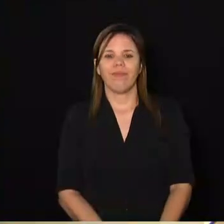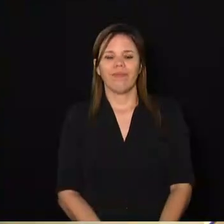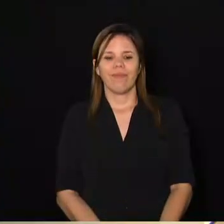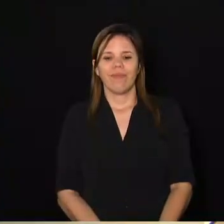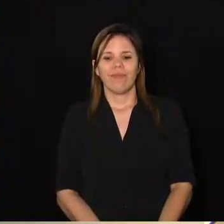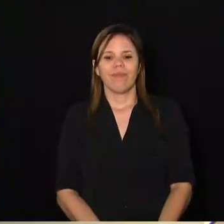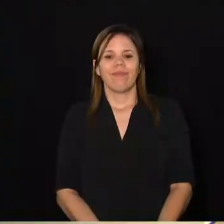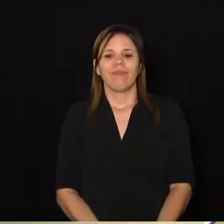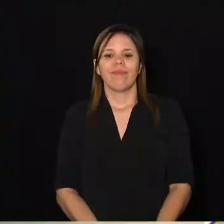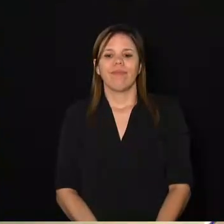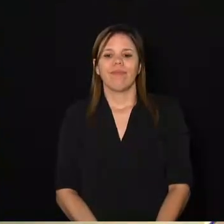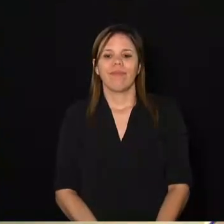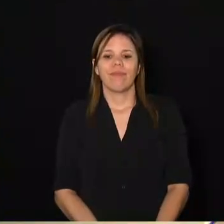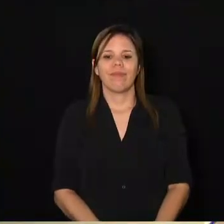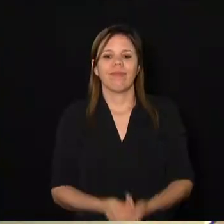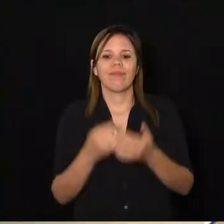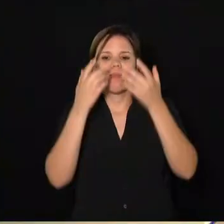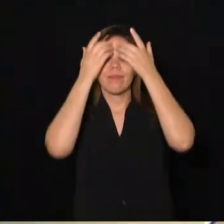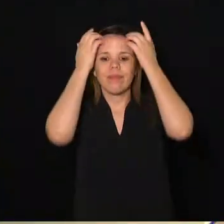obrigado doutor